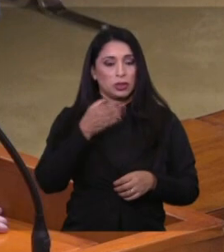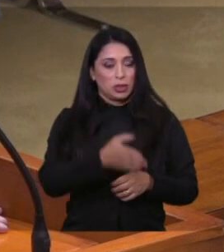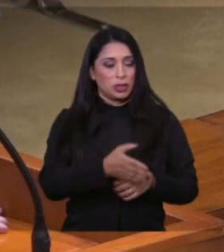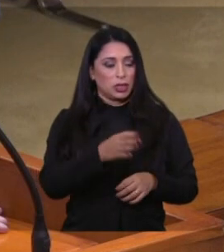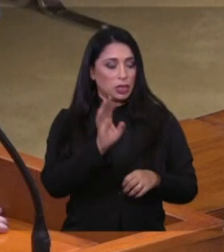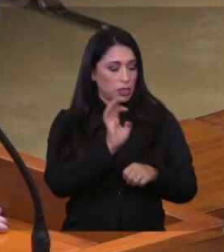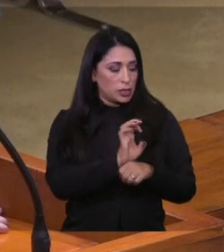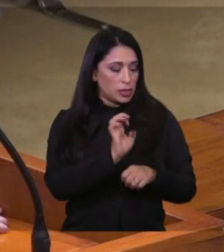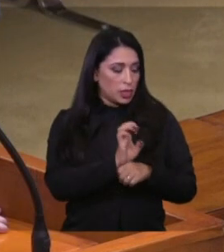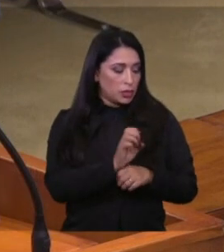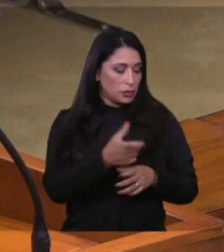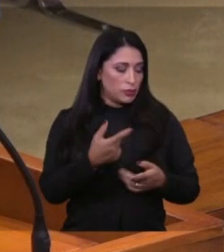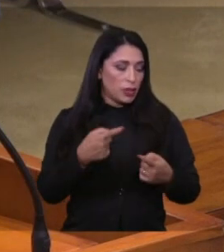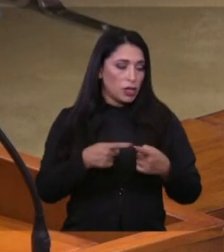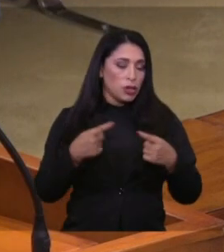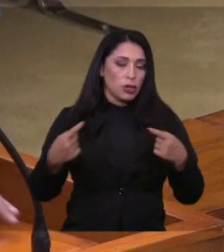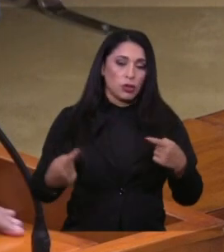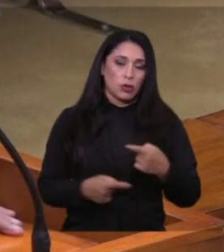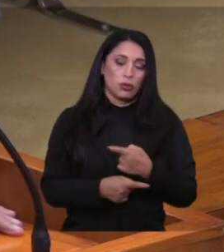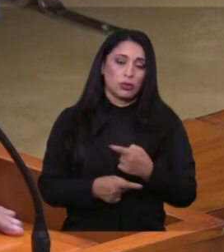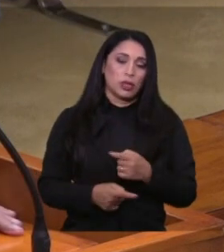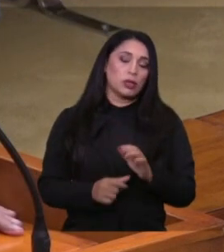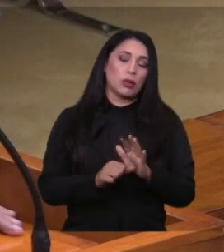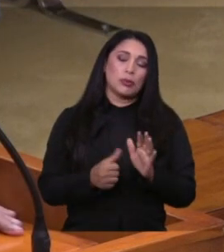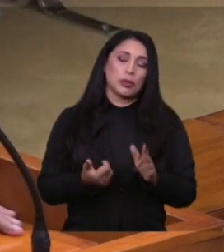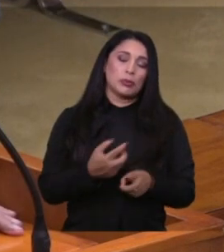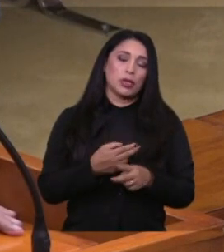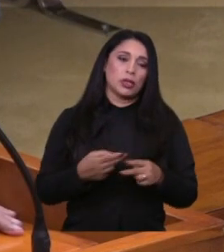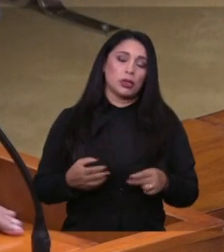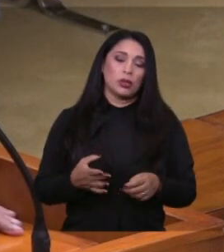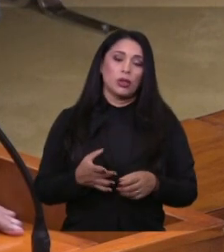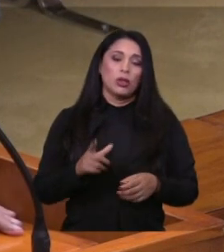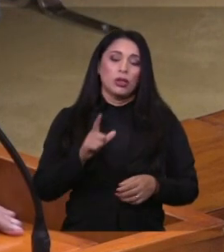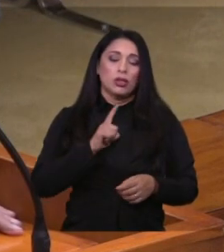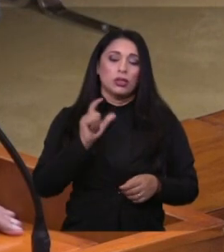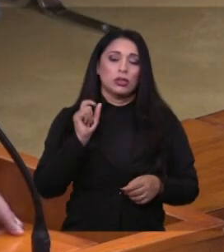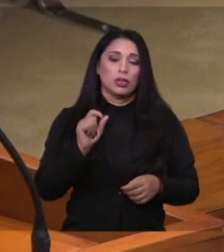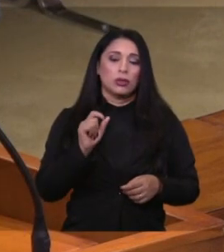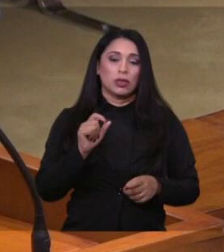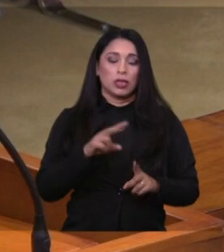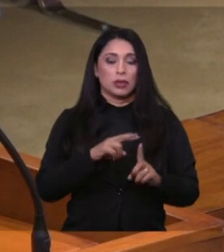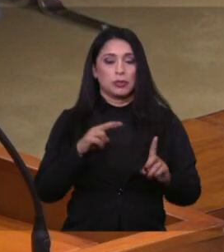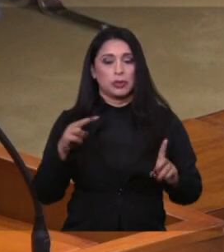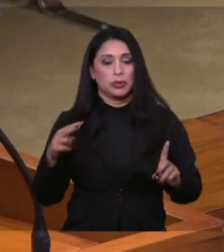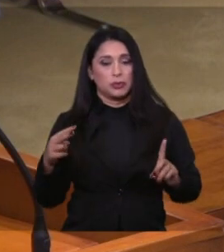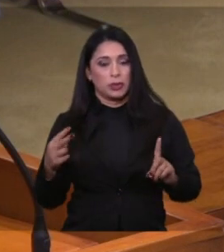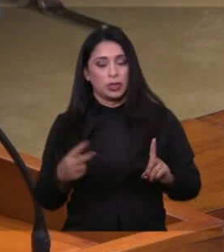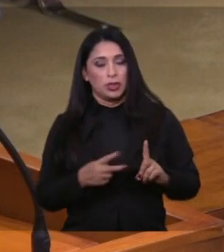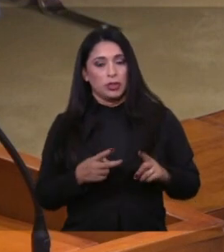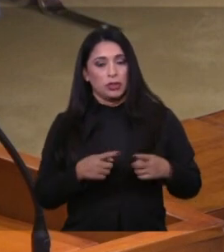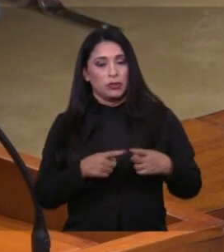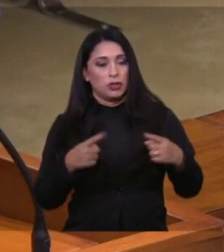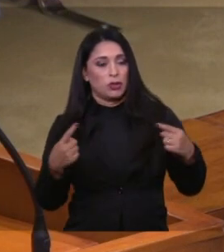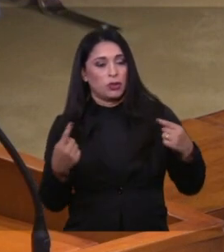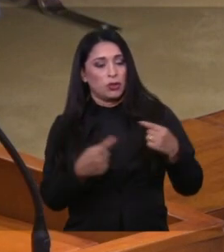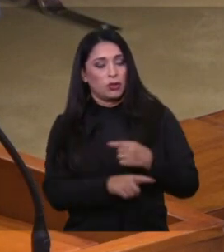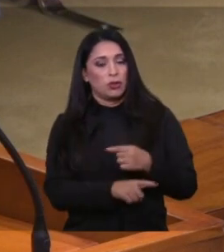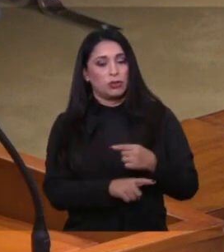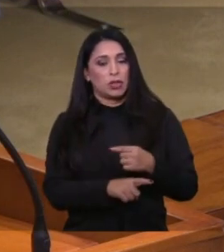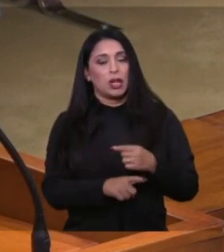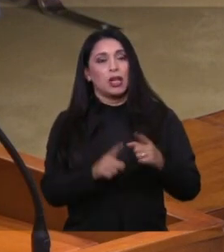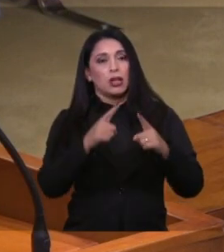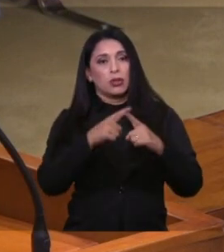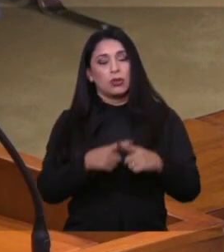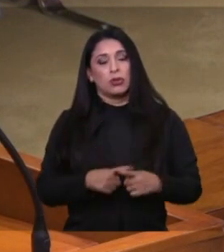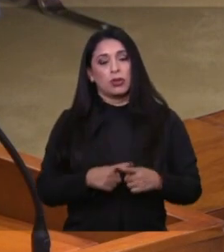Viola a uniformidade. Então, o primeiro argumento ele está diretamente entrelaçado na perspectiva. Violação à livre concorrência,